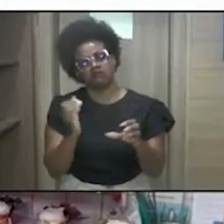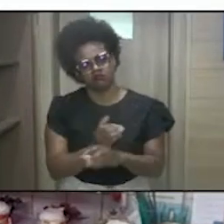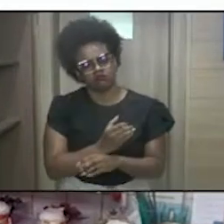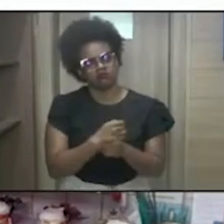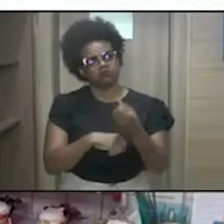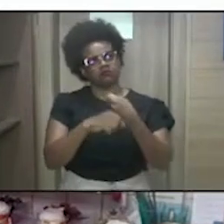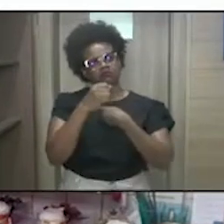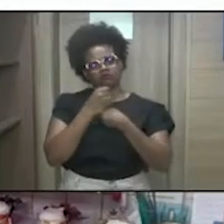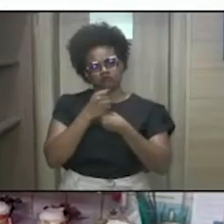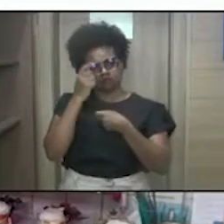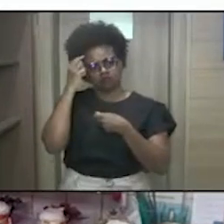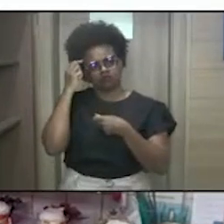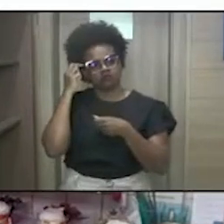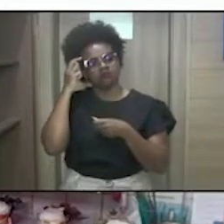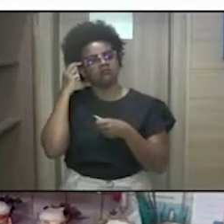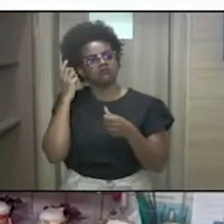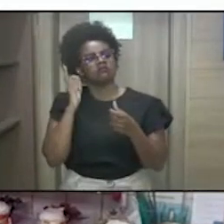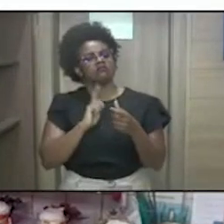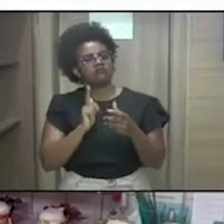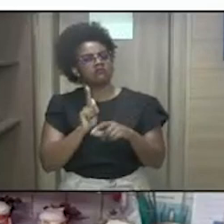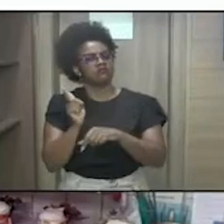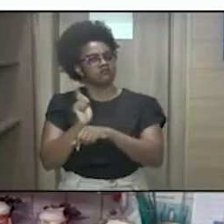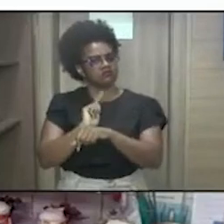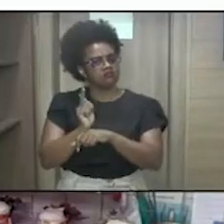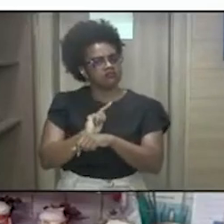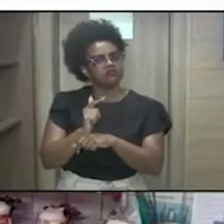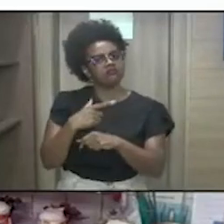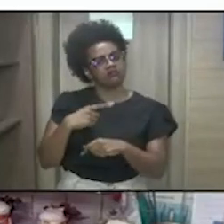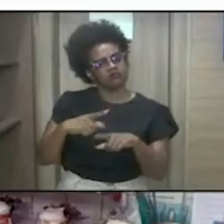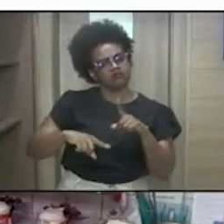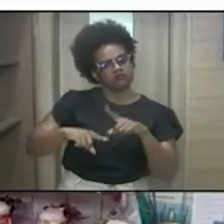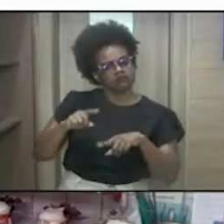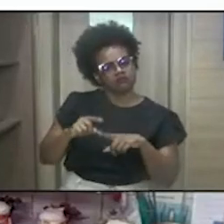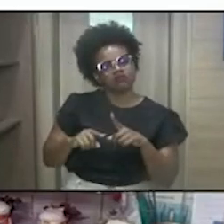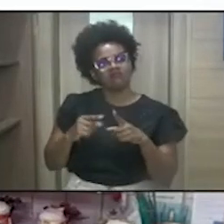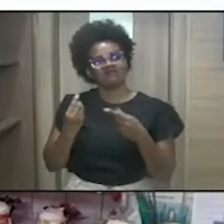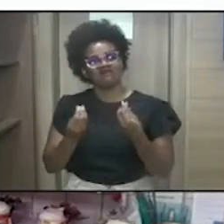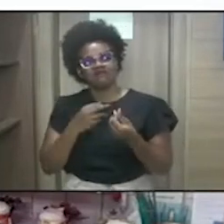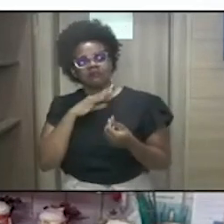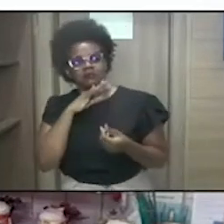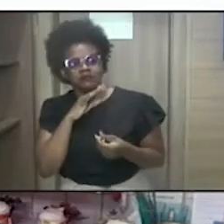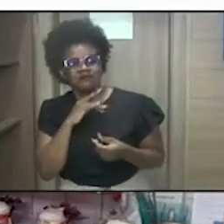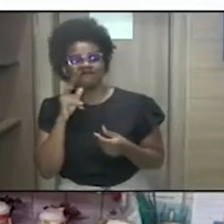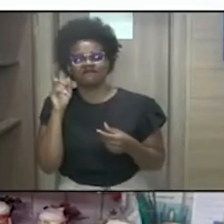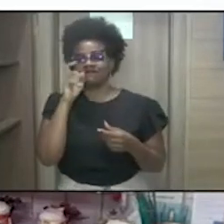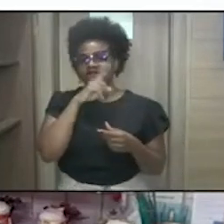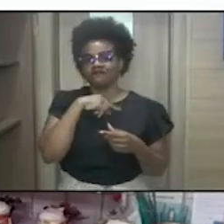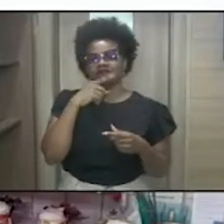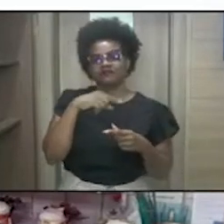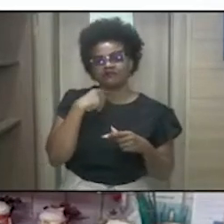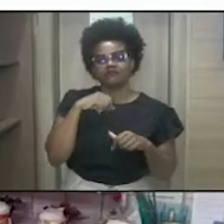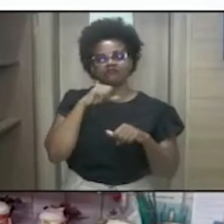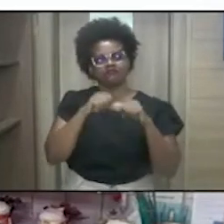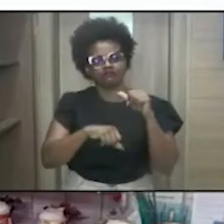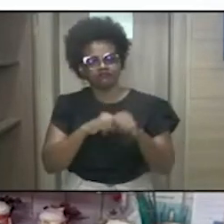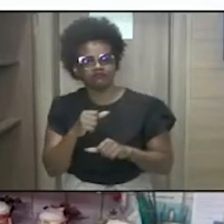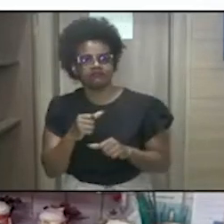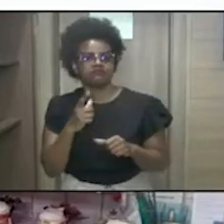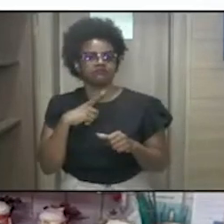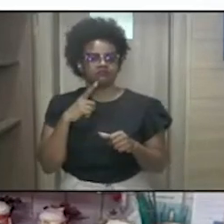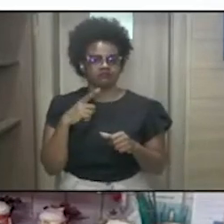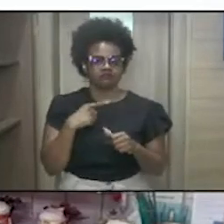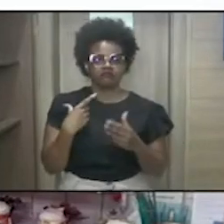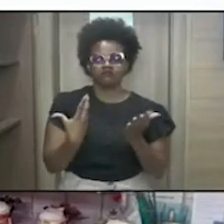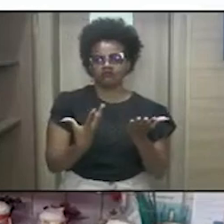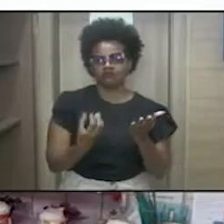passado. Então, assim, muitos gestores trouxeram que os equipamentos estavam defasados, que eles tinham dificuldade de trocar, de atualizar também,